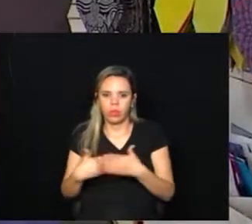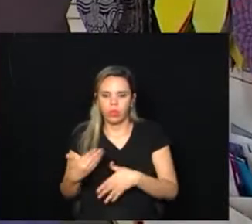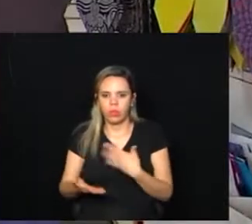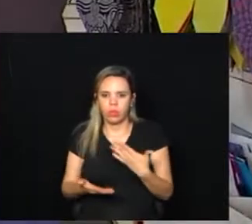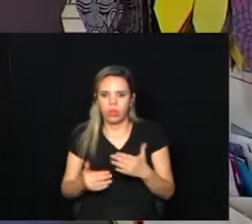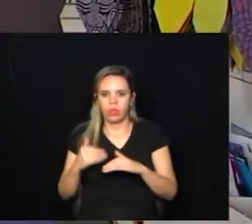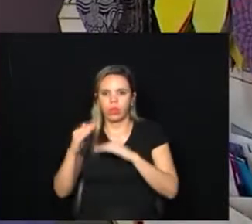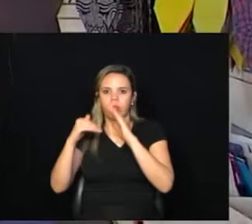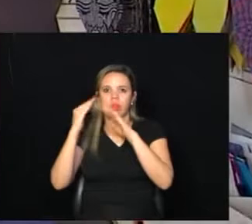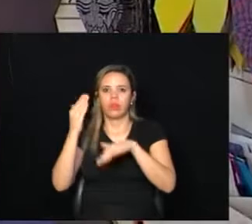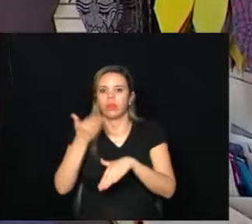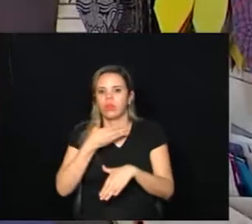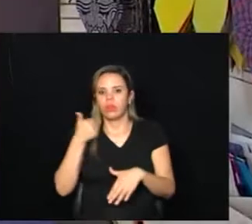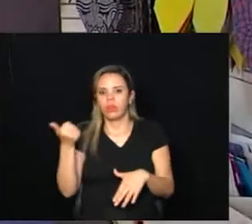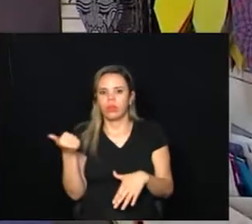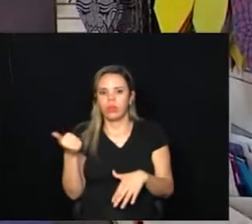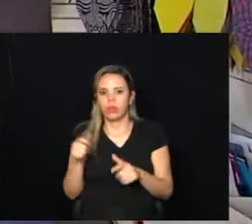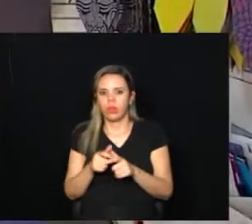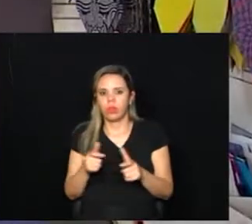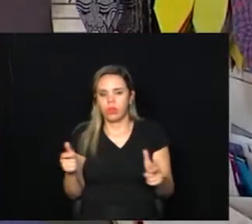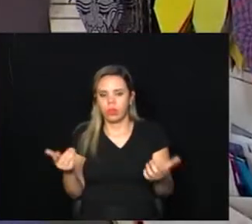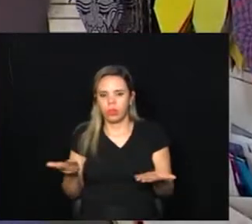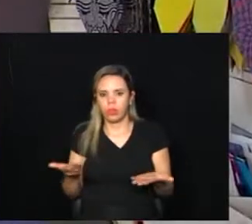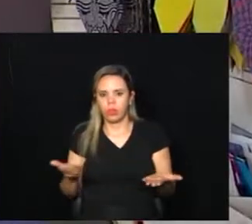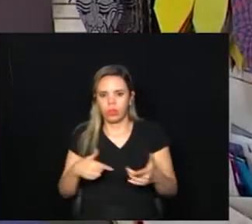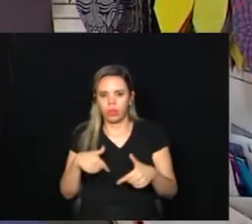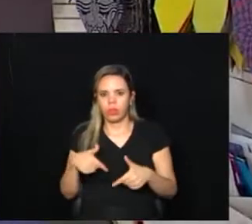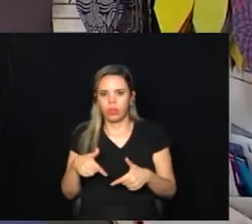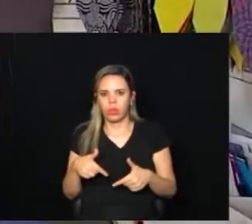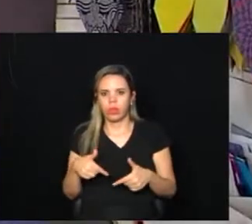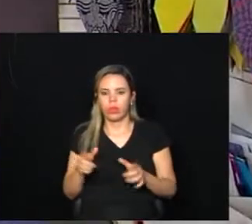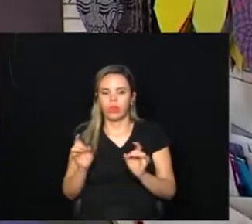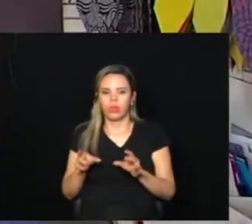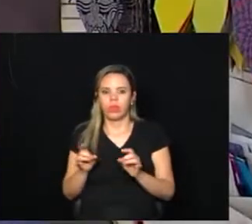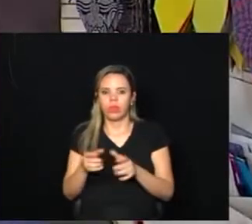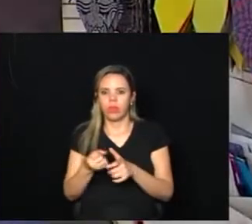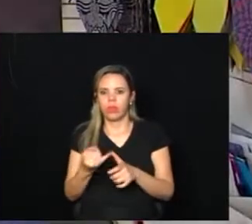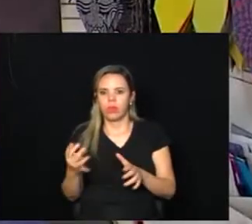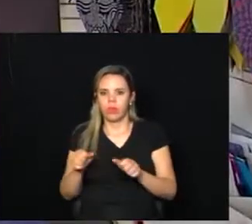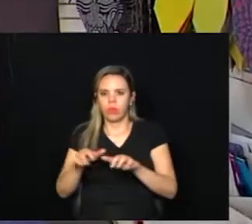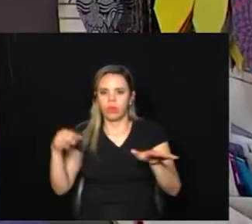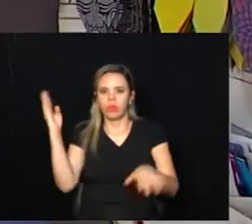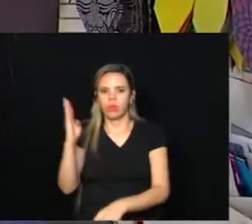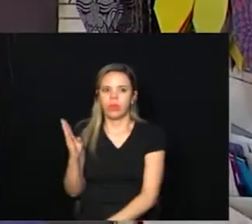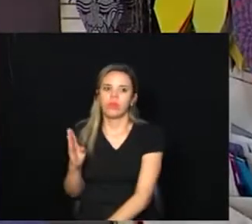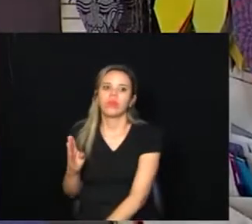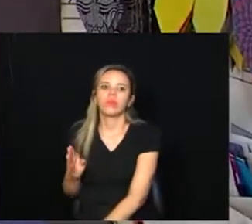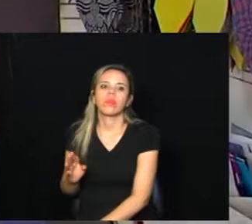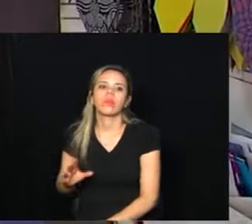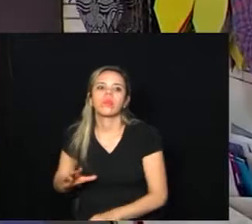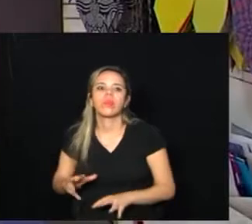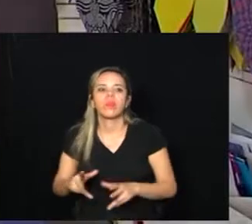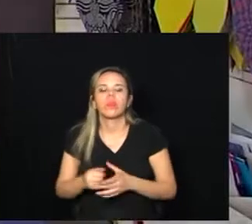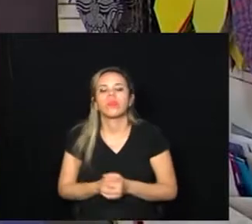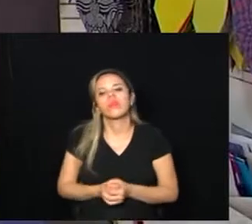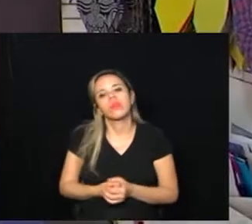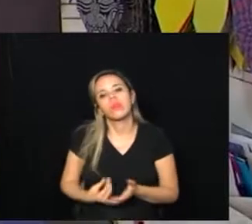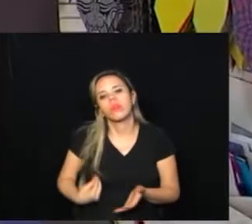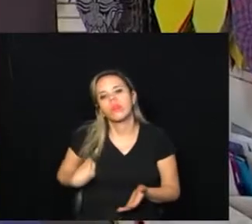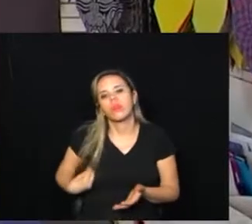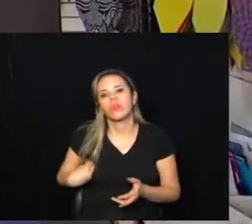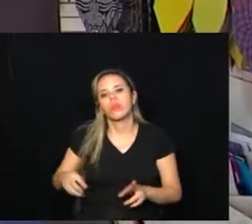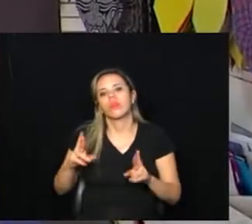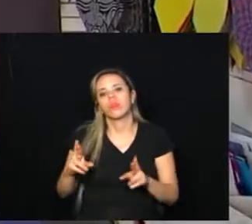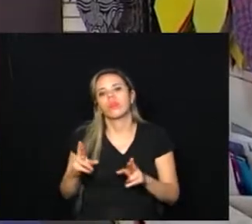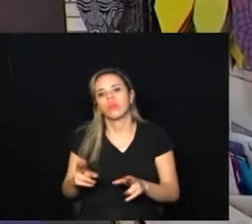gente foi desenvolvendo, foi melhorando, foi aumentando. Hoje a gente trabalha com atacado e varejo, a gente distribui para o Brasil inteiro. E estamos aí, esperamos